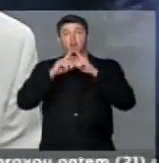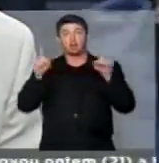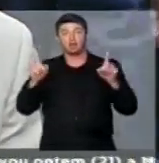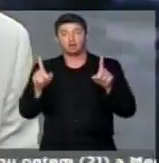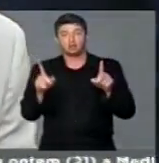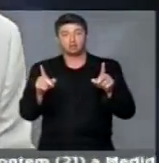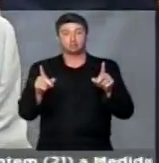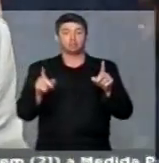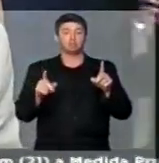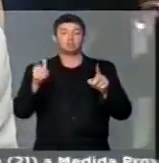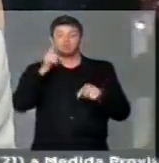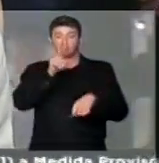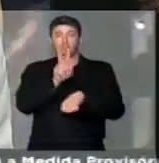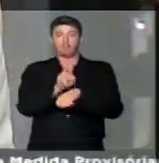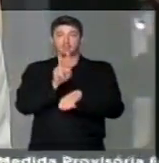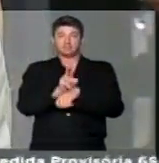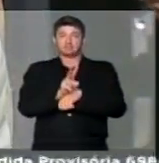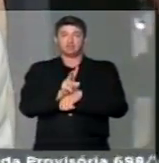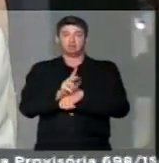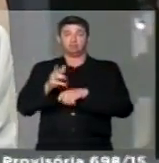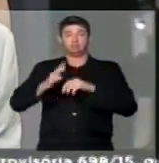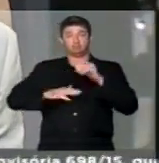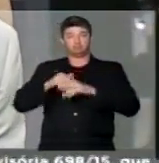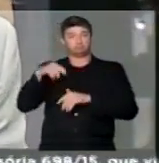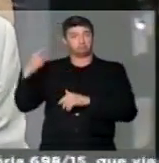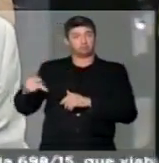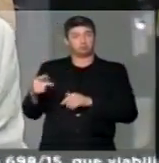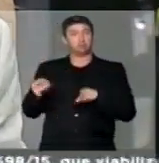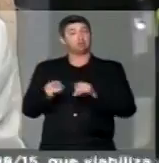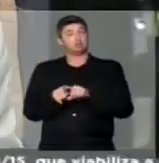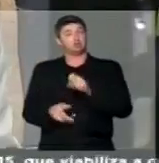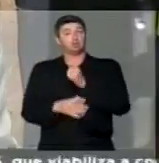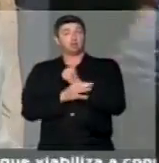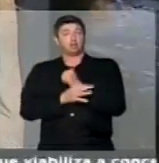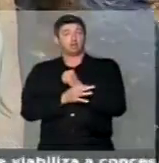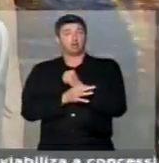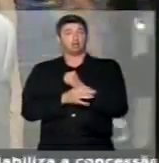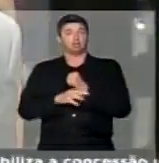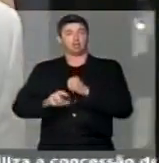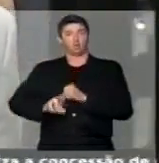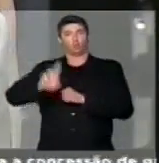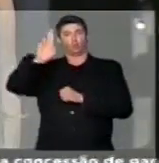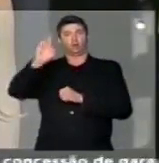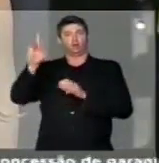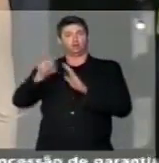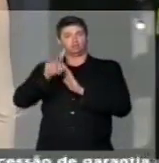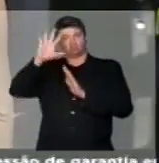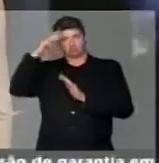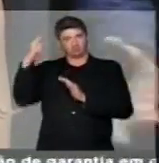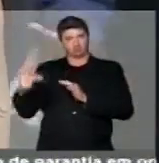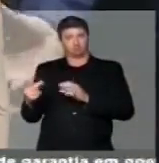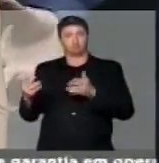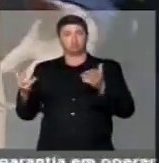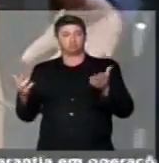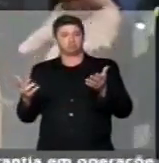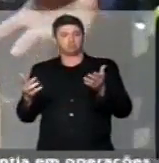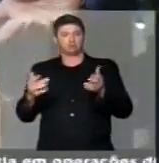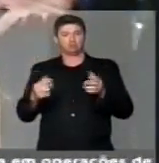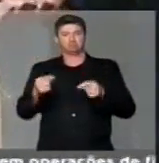reclamação para a preservação da sua competência e garantia da autoridade de suas decisões. Não há